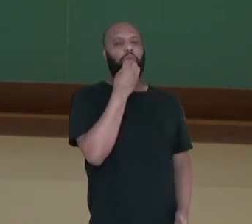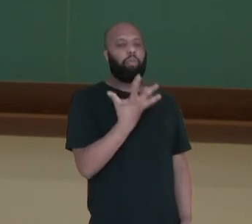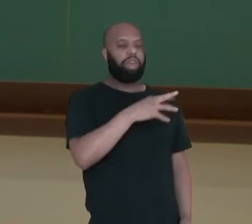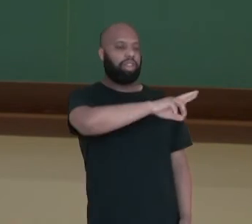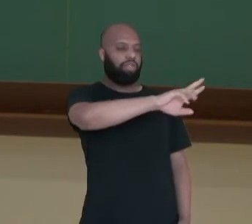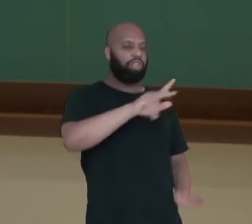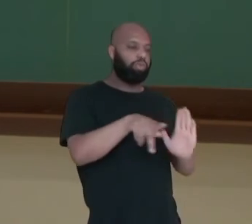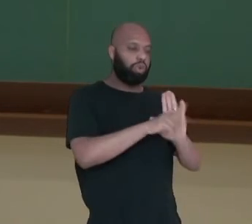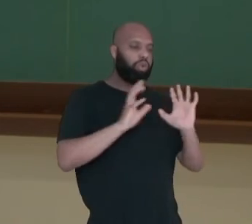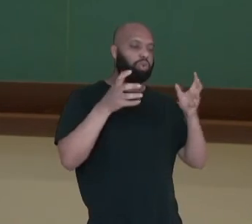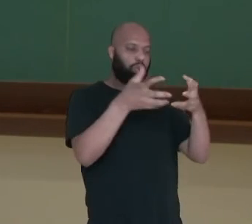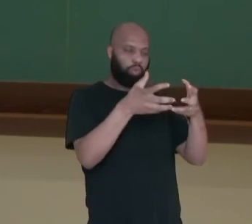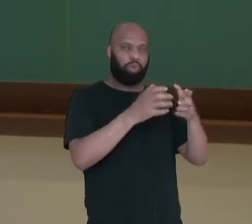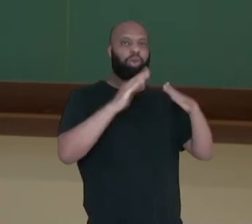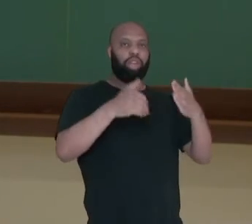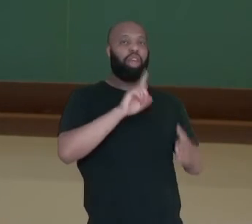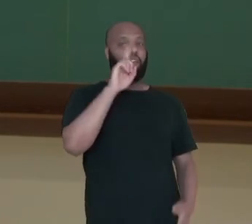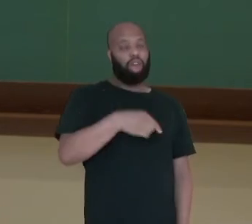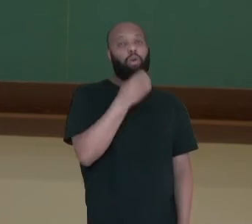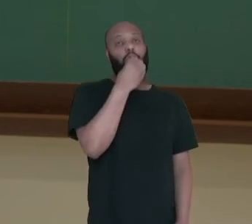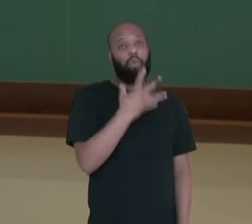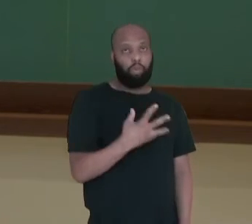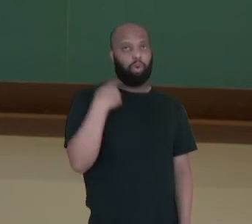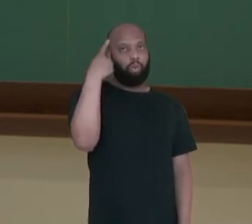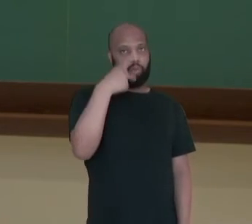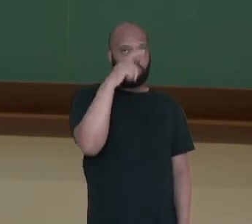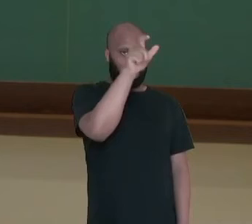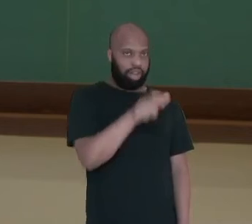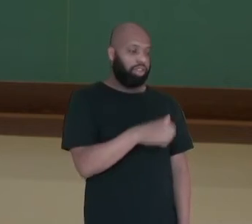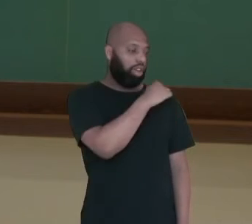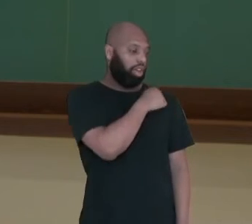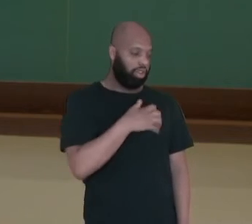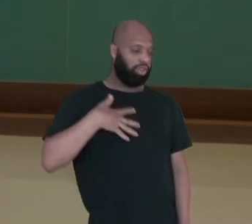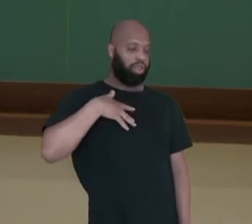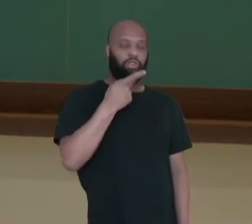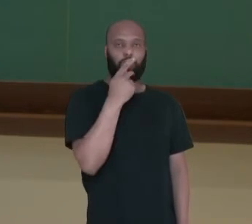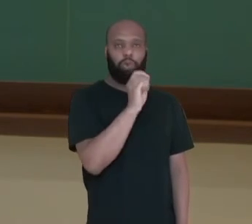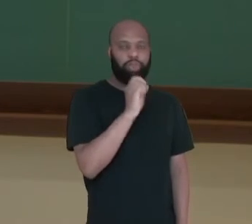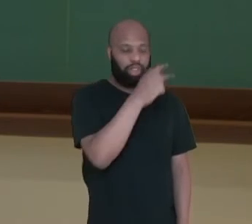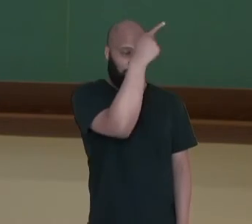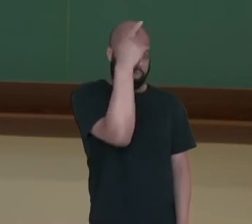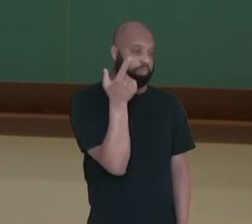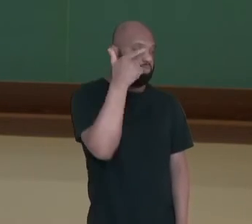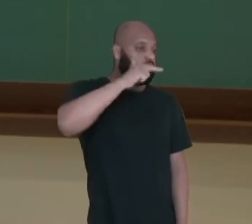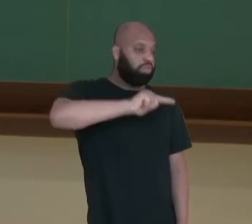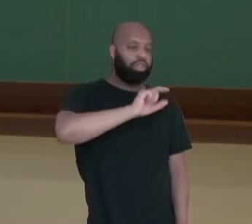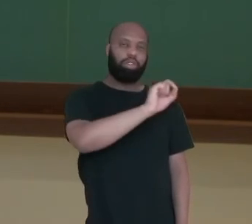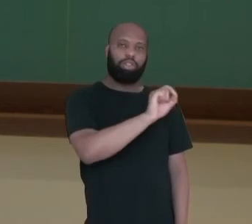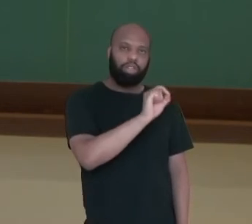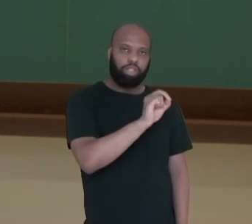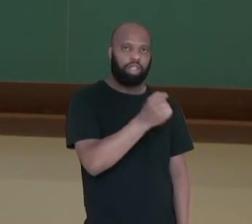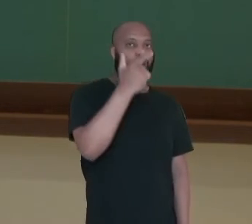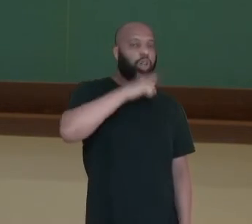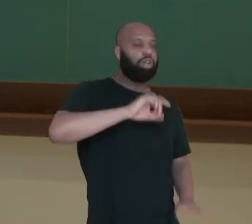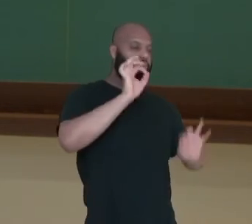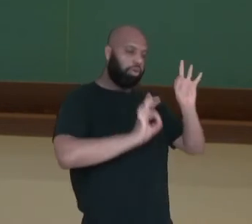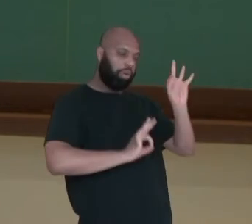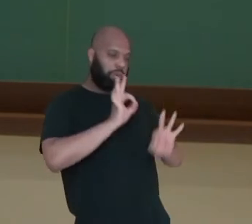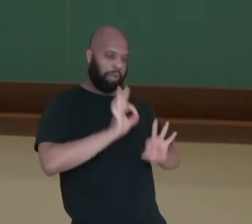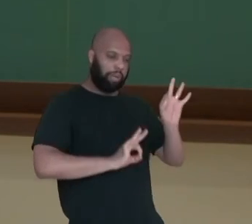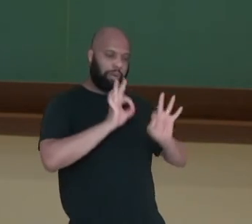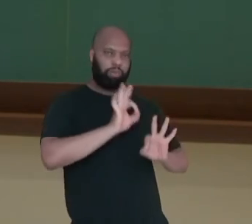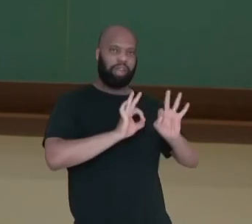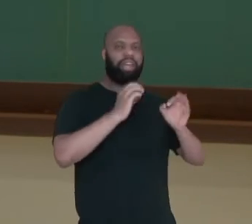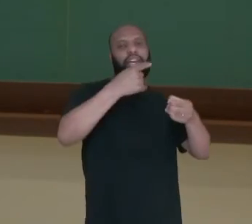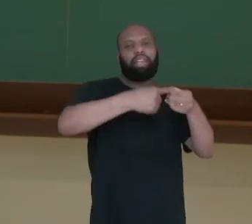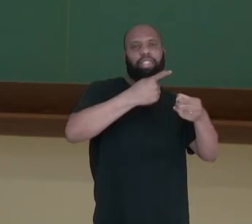comum. Essa seria a ideia, né? O bom político, de acordo com Aristóteles, então, é aquele que consegue organizar a